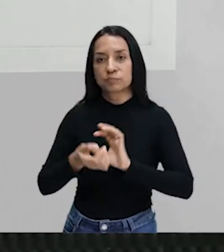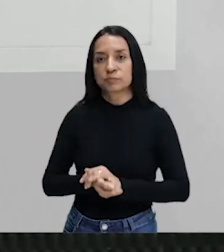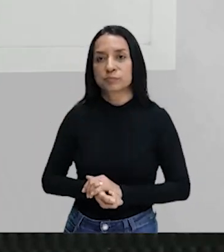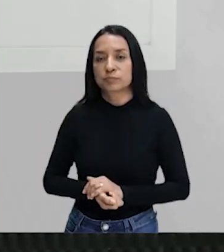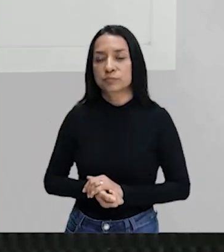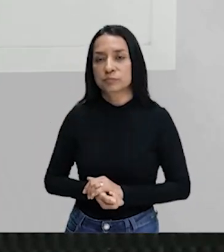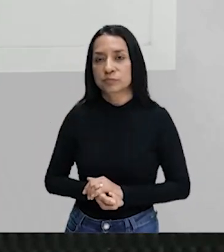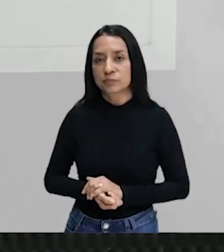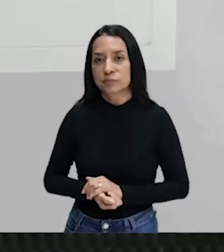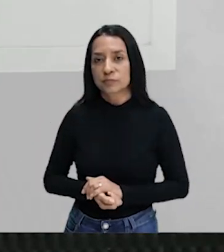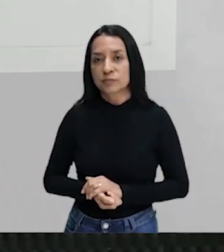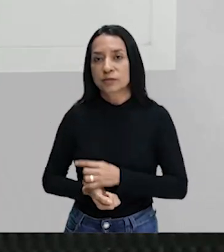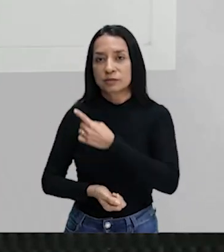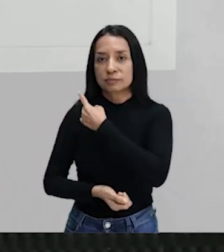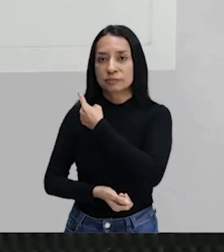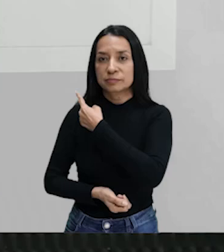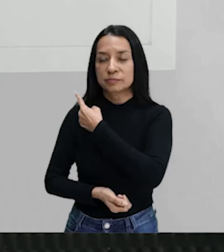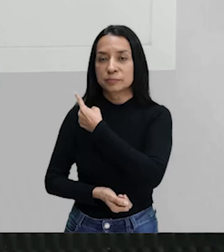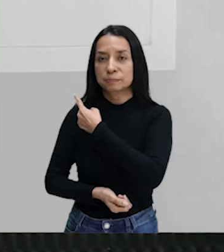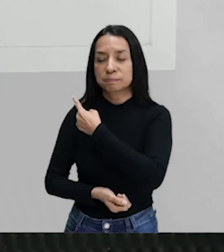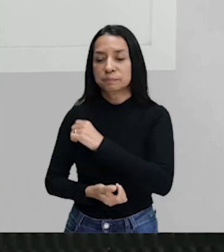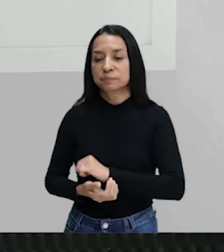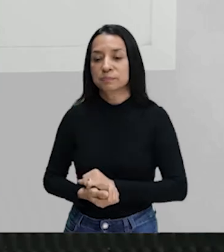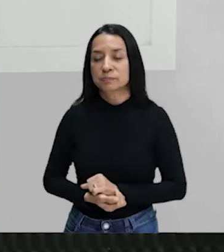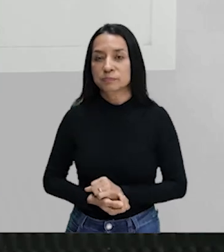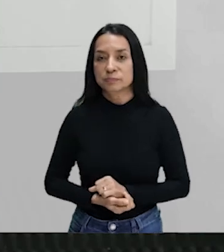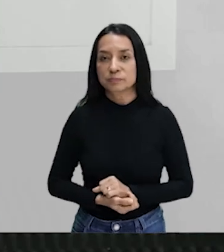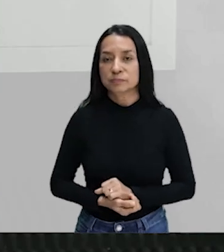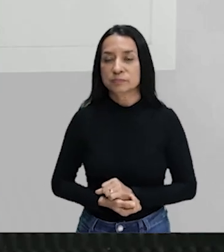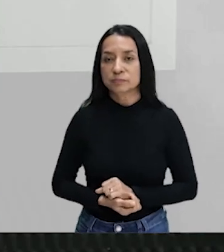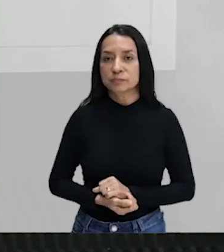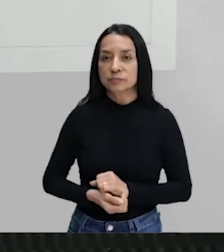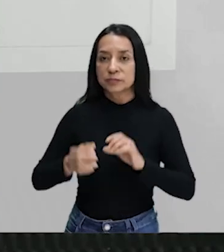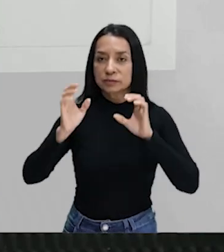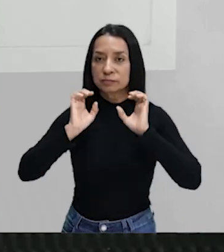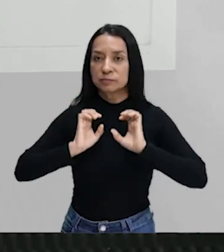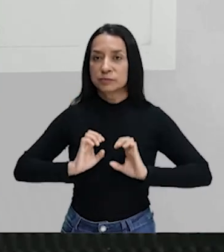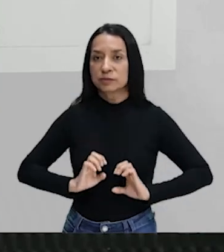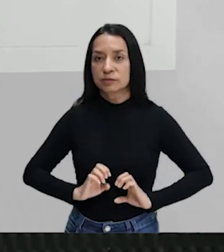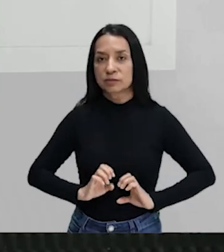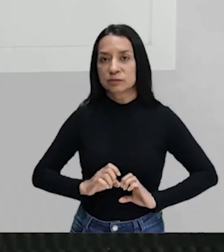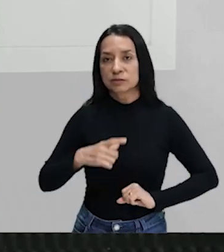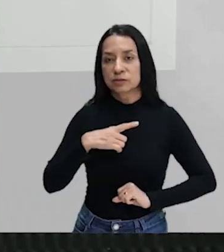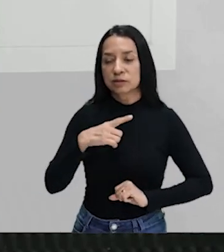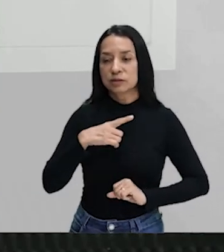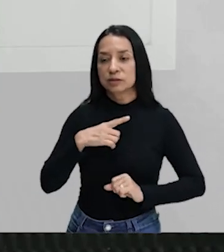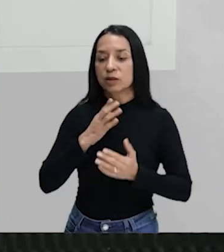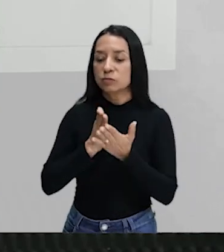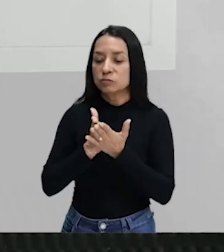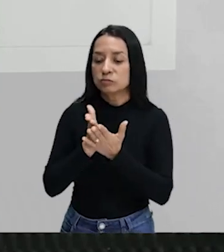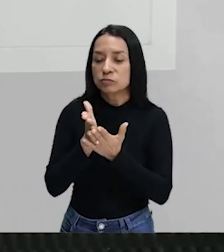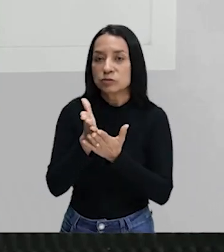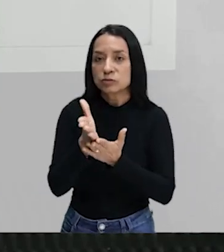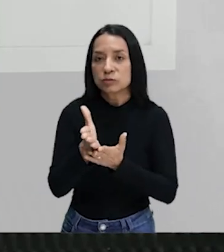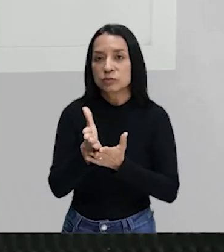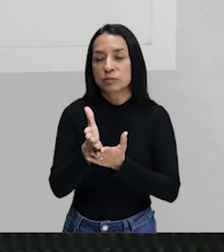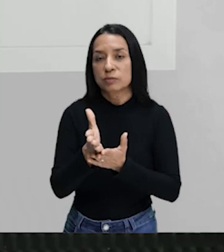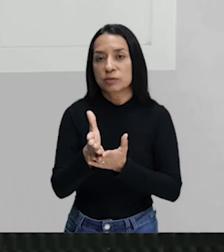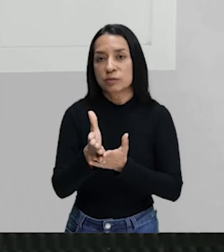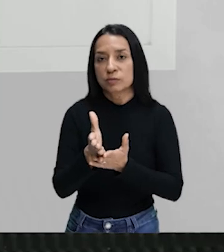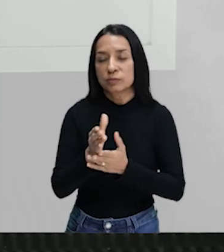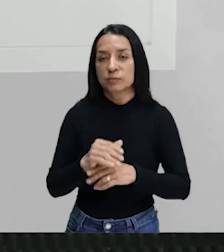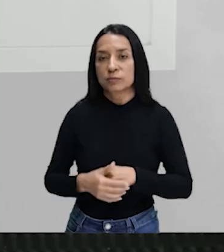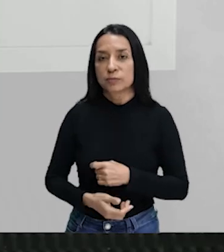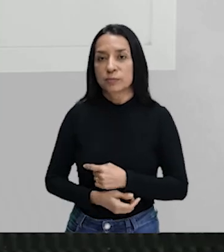Pegue aqui, essa Ética Nicômaco, a ética, ela tem um direcionamento para a polis,